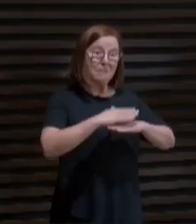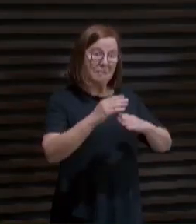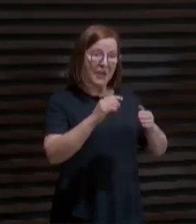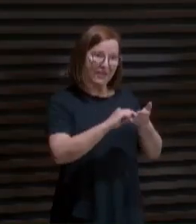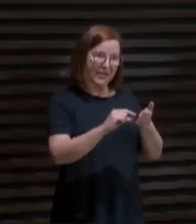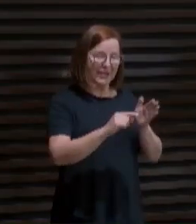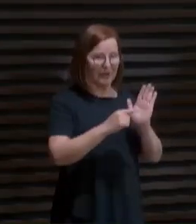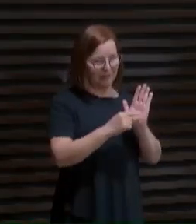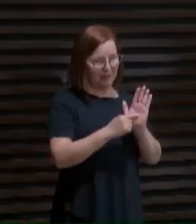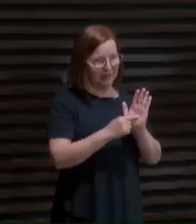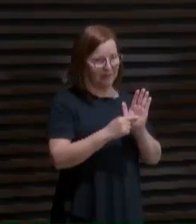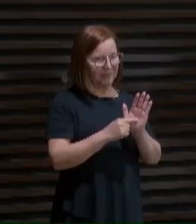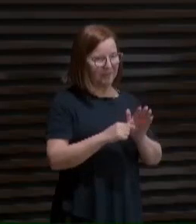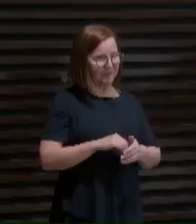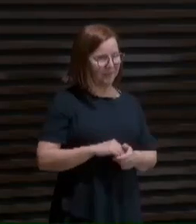isso.